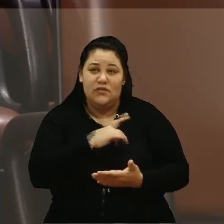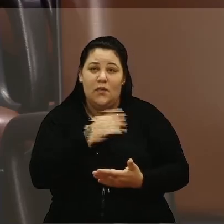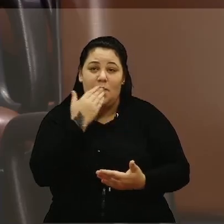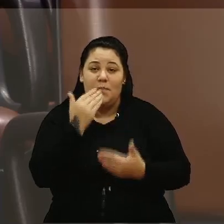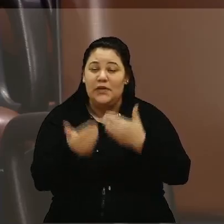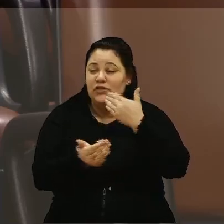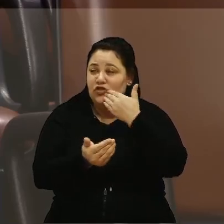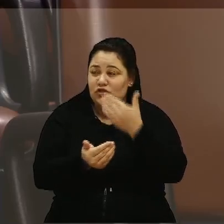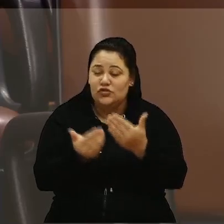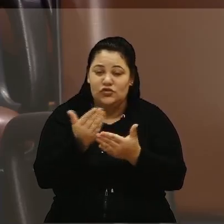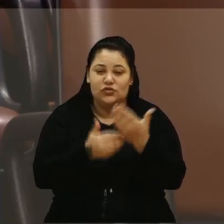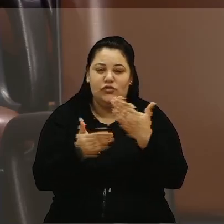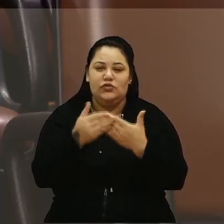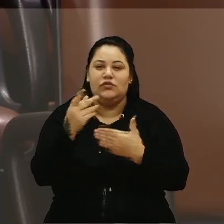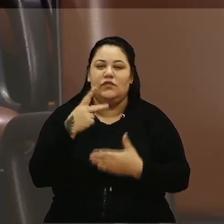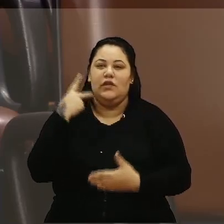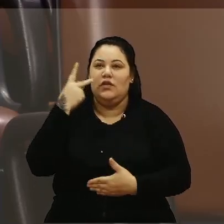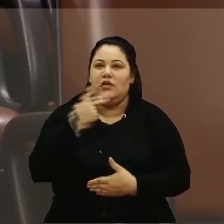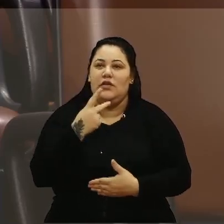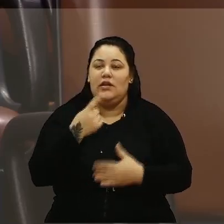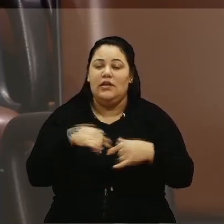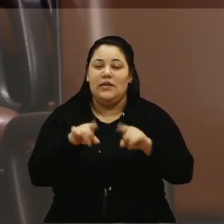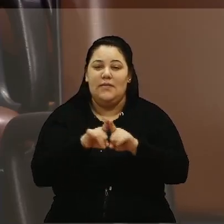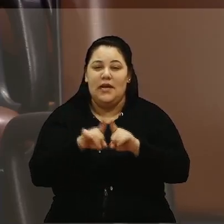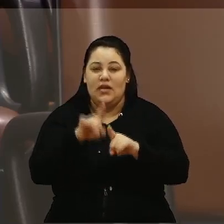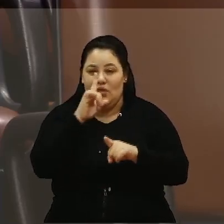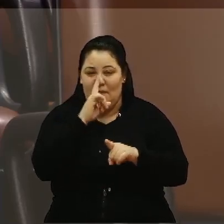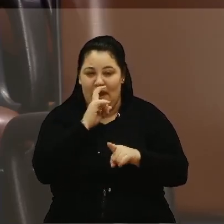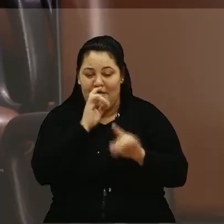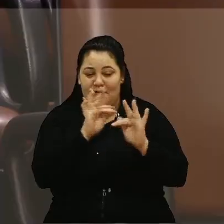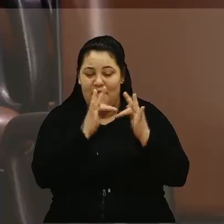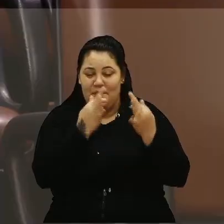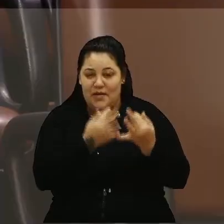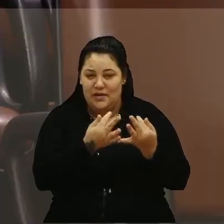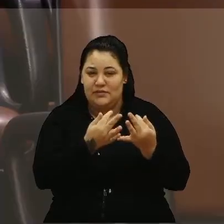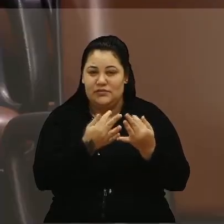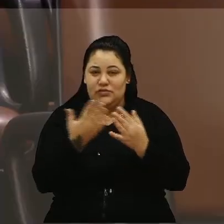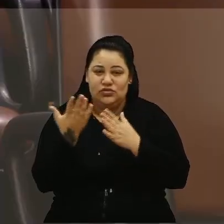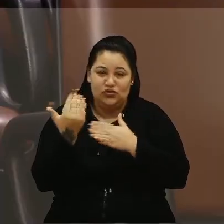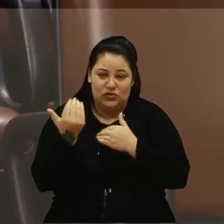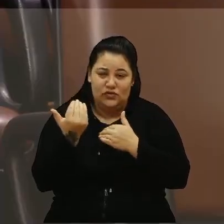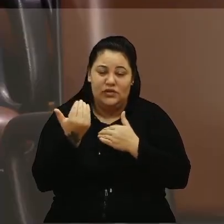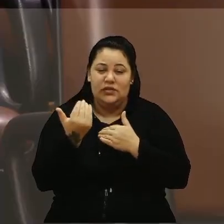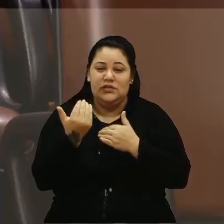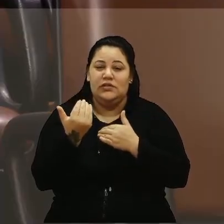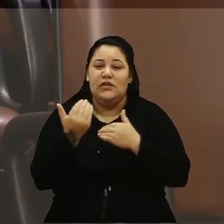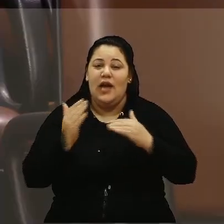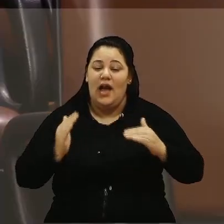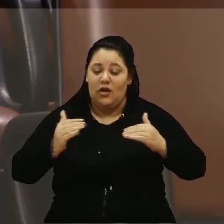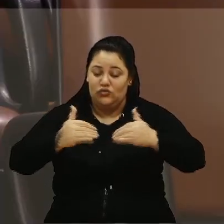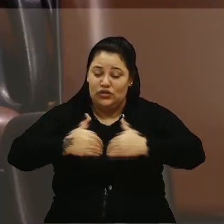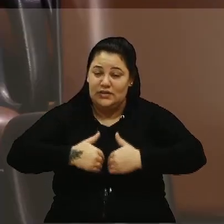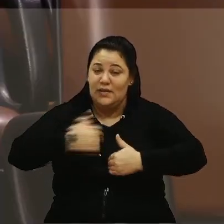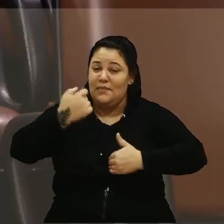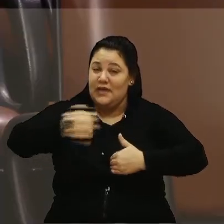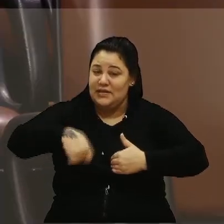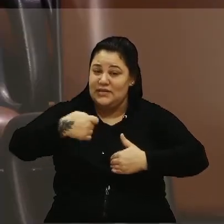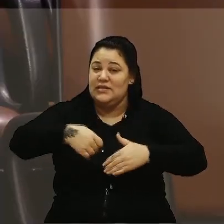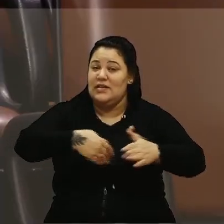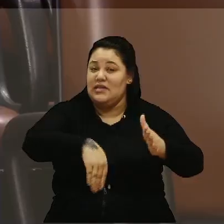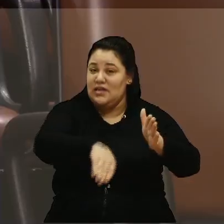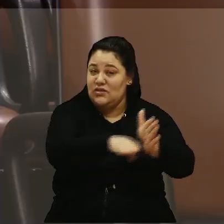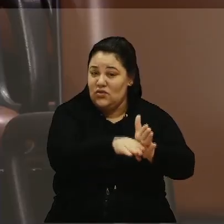casa e também dos pais dessas crianças, desses jovens que necessitam dessas vagas, e